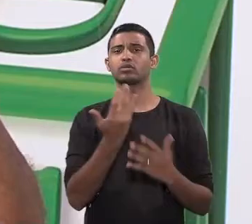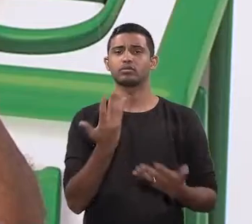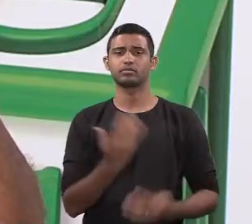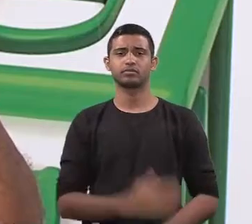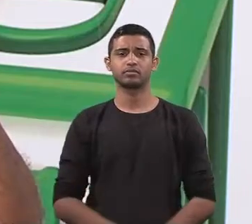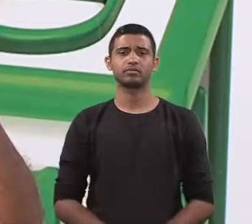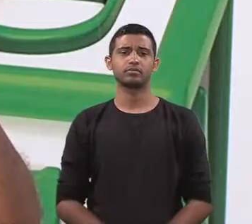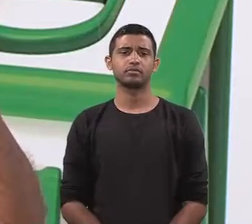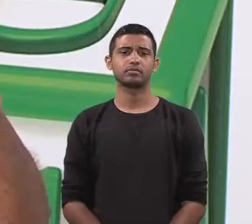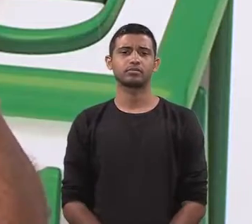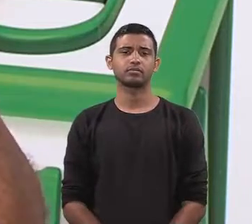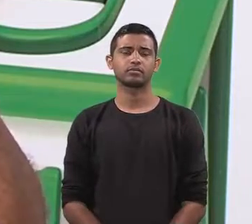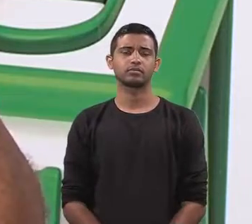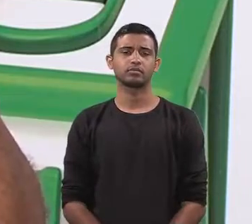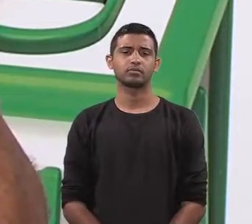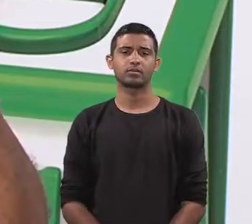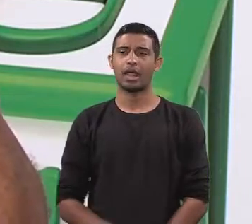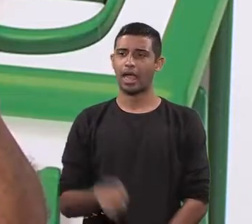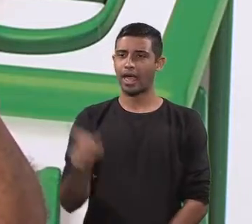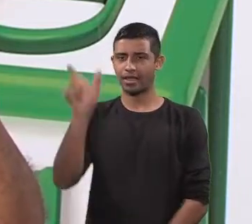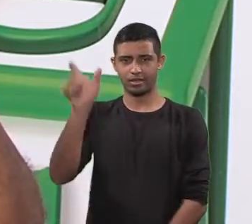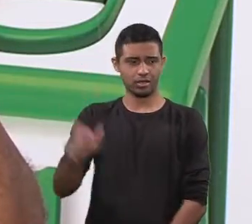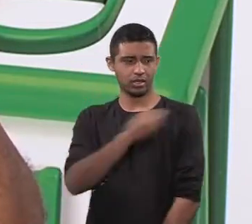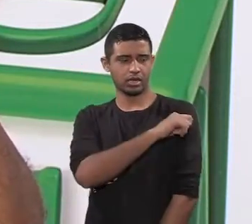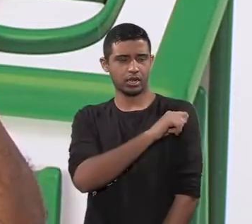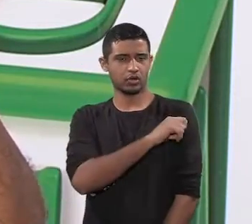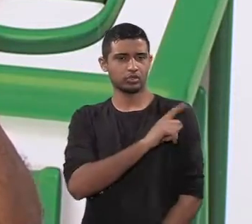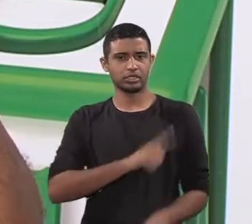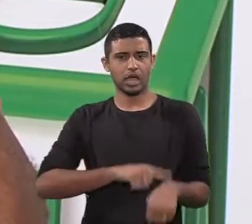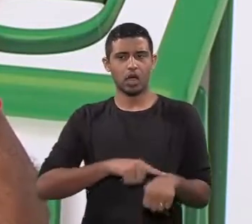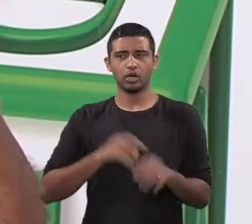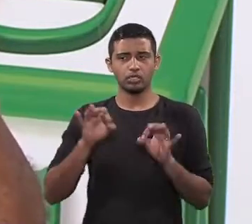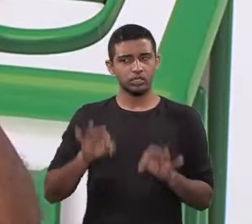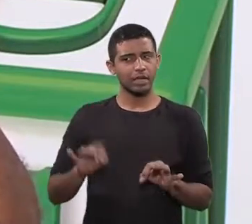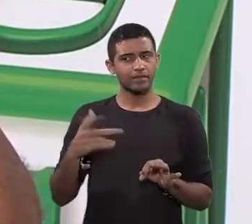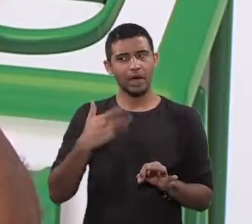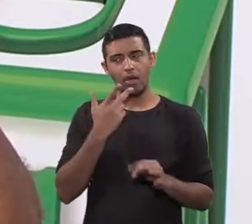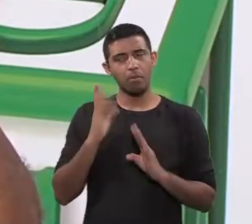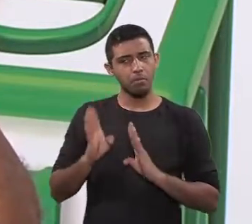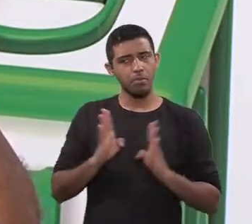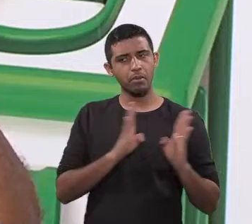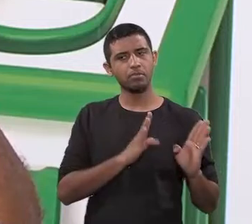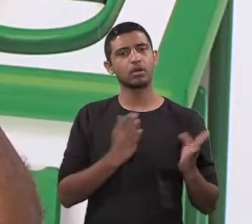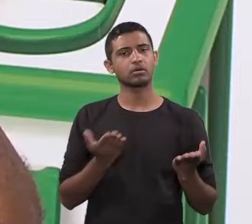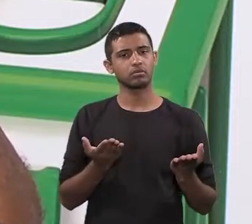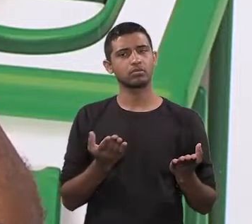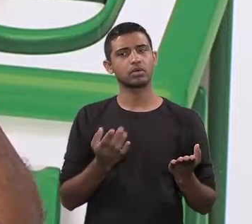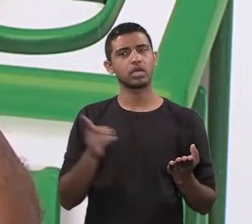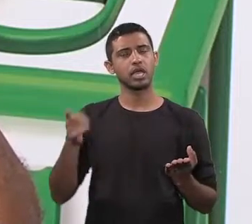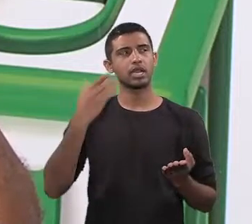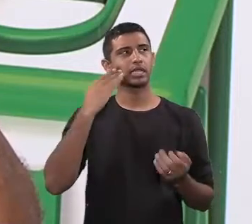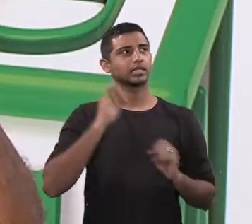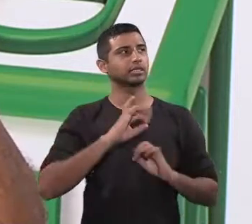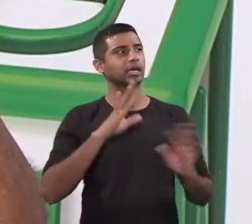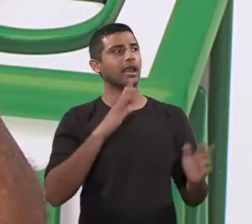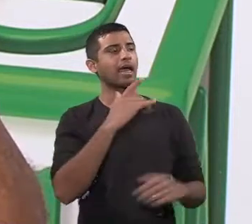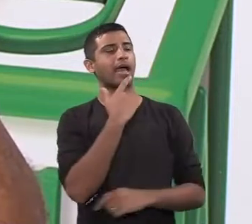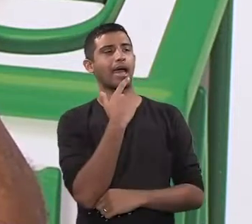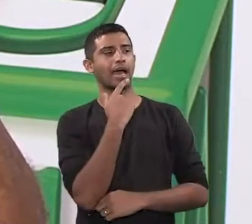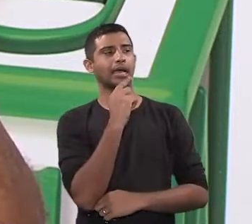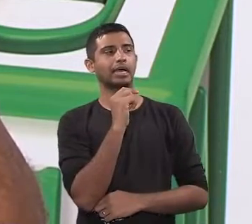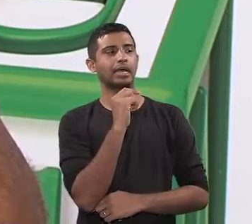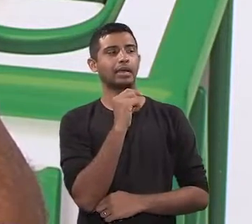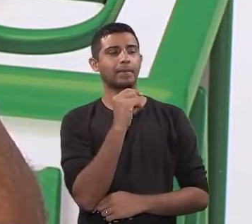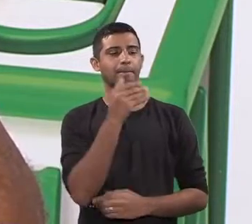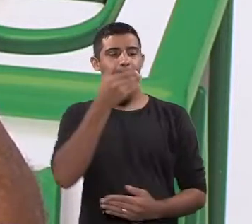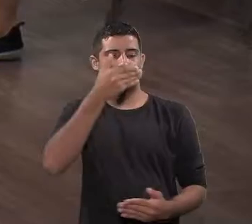quantitativas. E você vai dar ao indivíduo, na hora dessa disciplina, o entendimento disso. Sim. Se você perde,